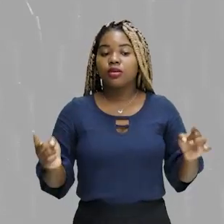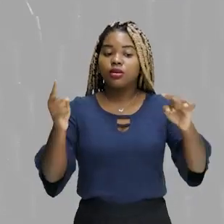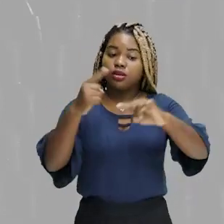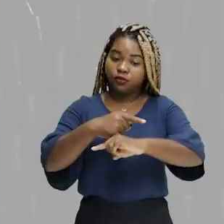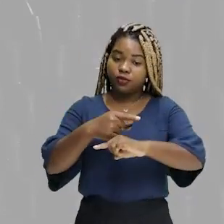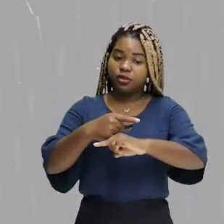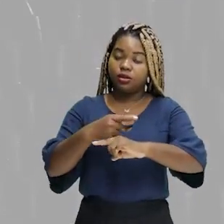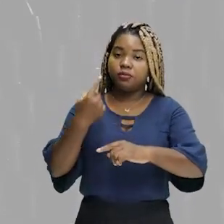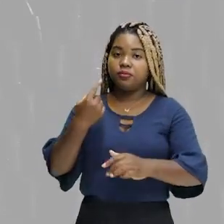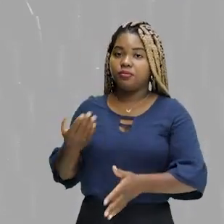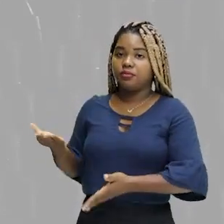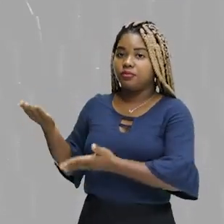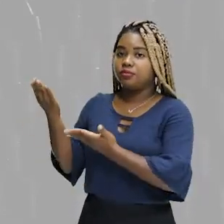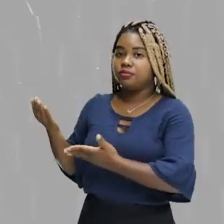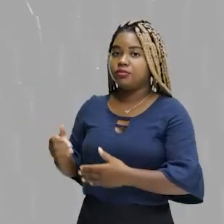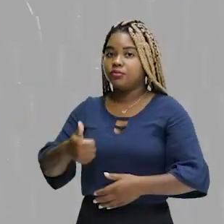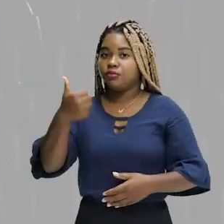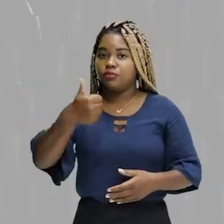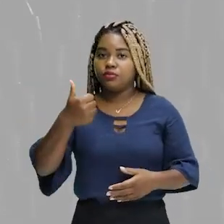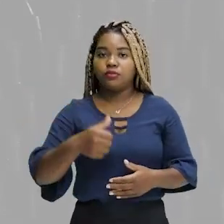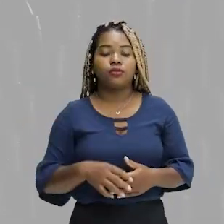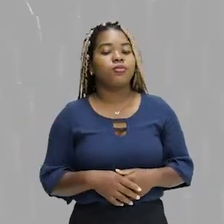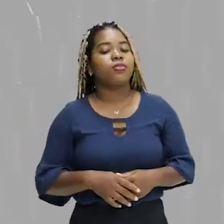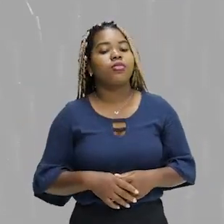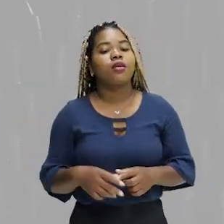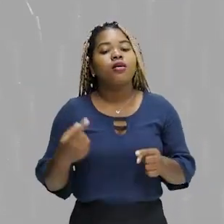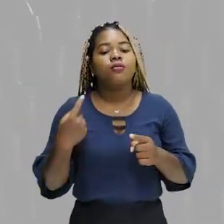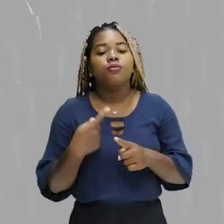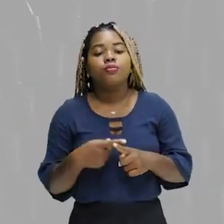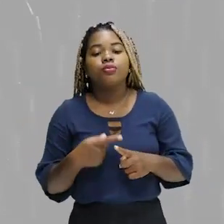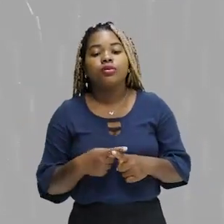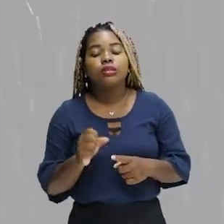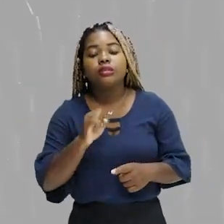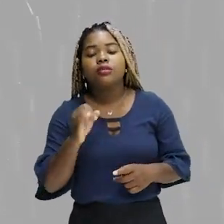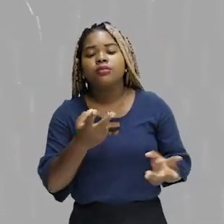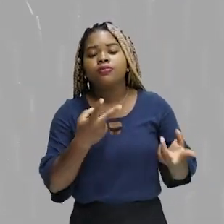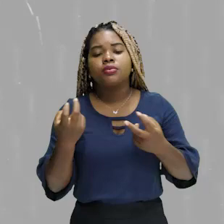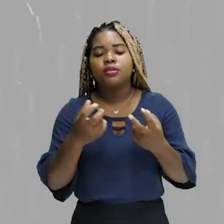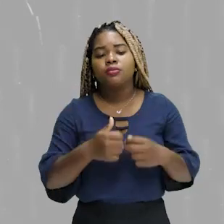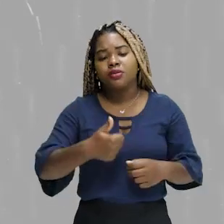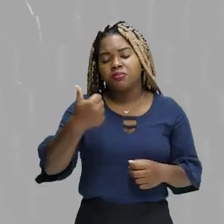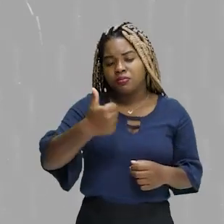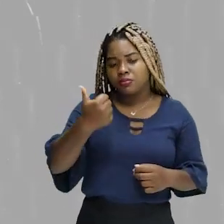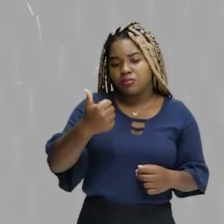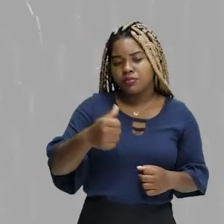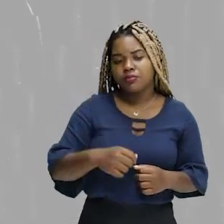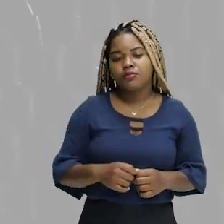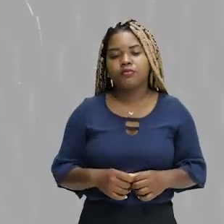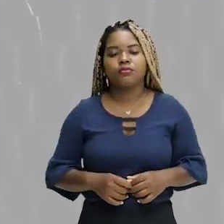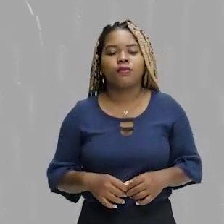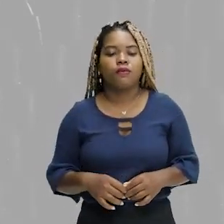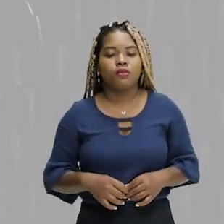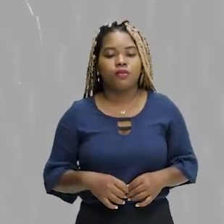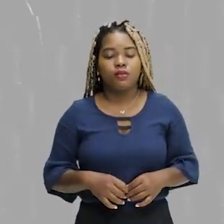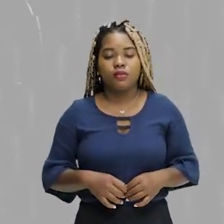inverter a equação 1. Por quê? Ó, se você observar na equação 1,